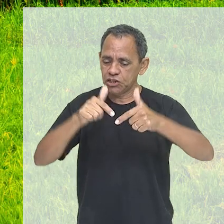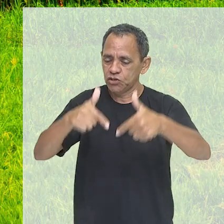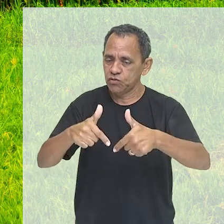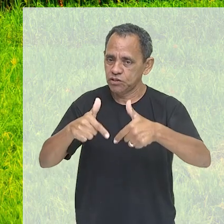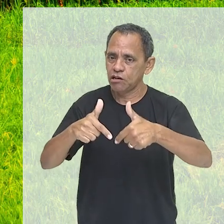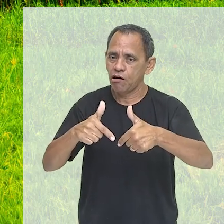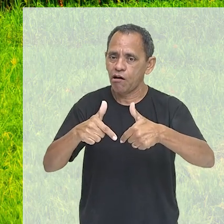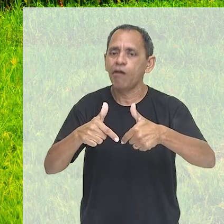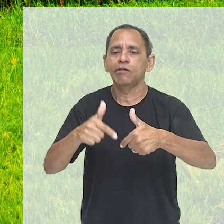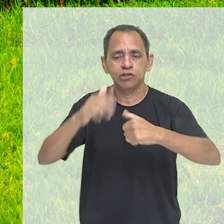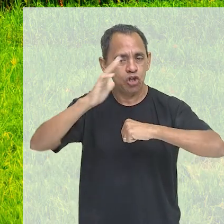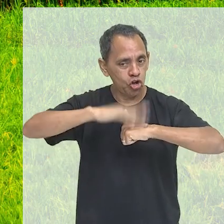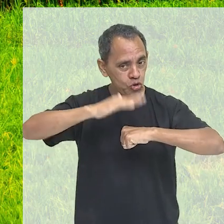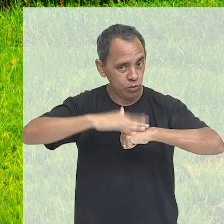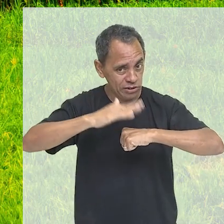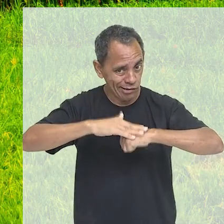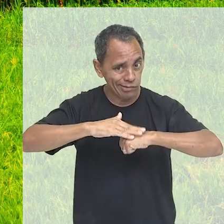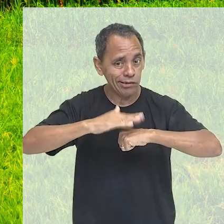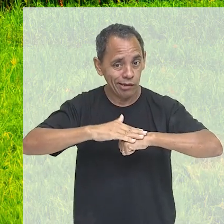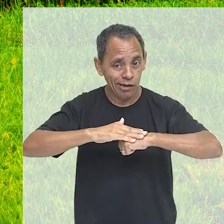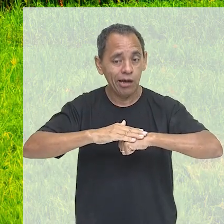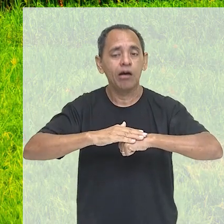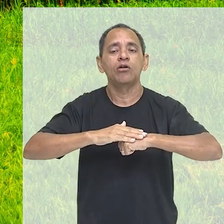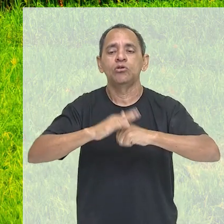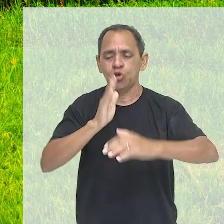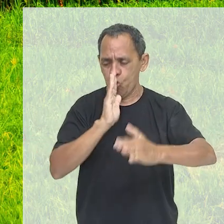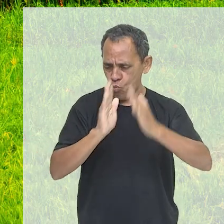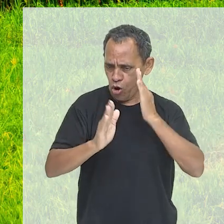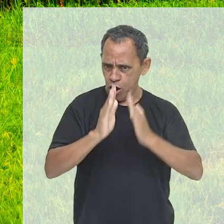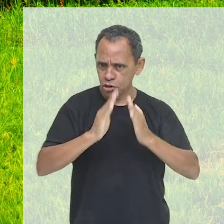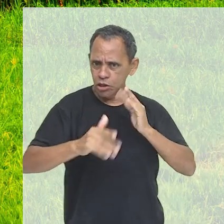de robótica, de automatização, esse processo de